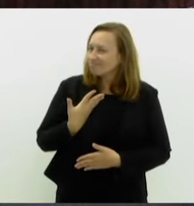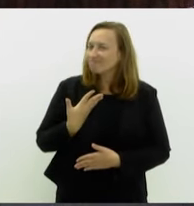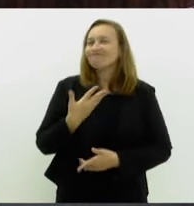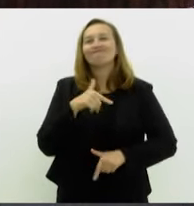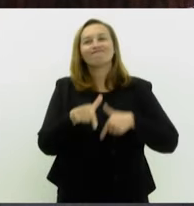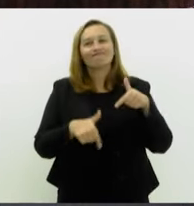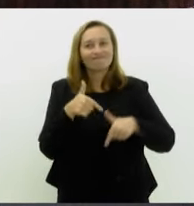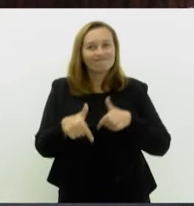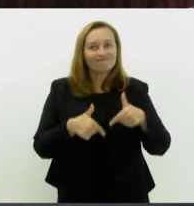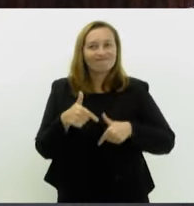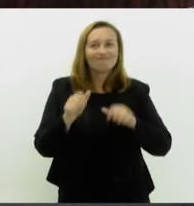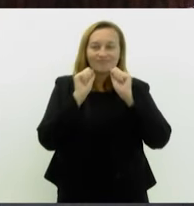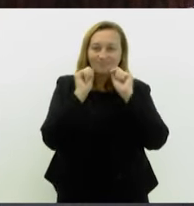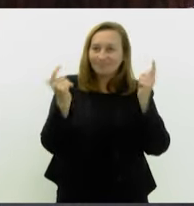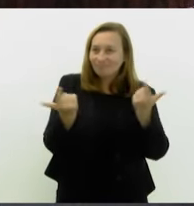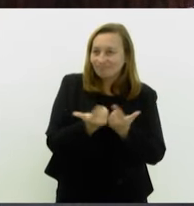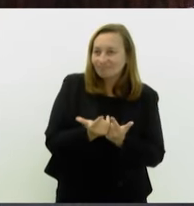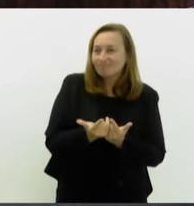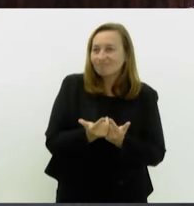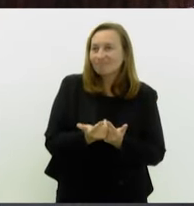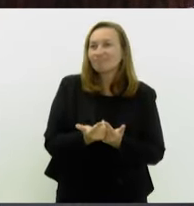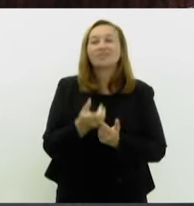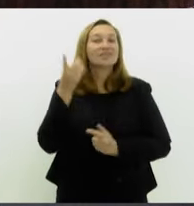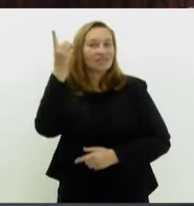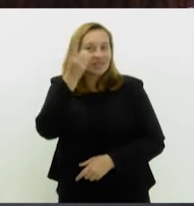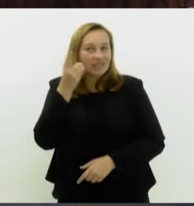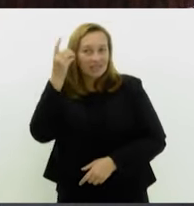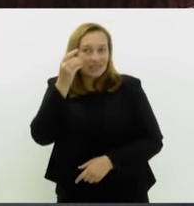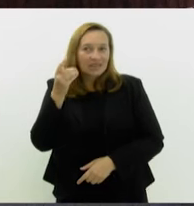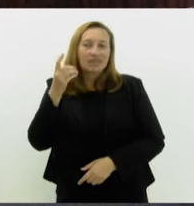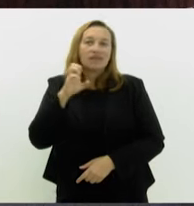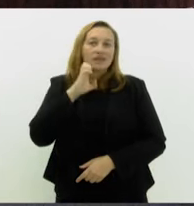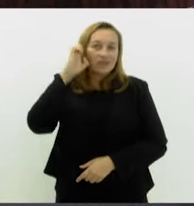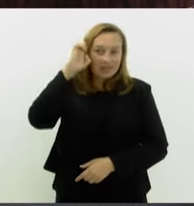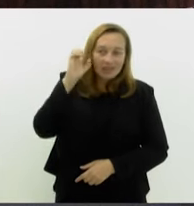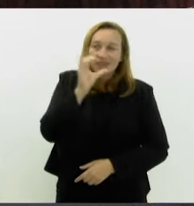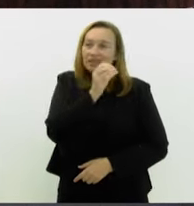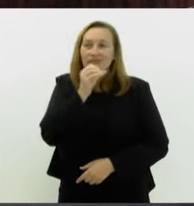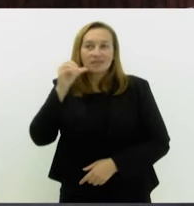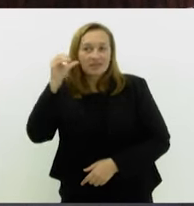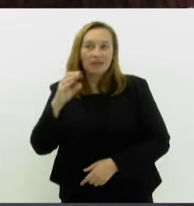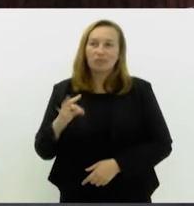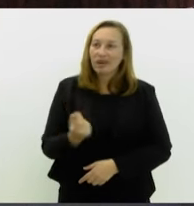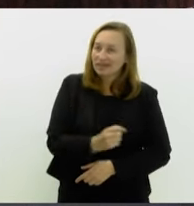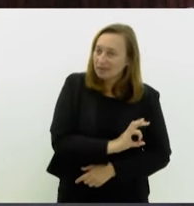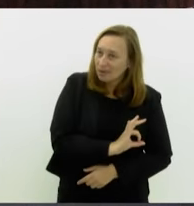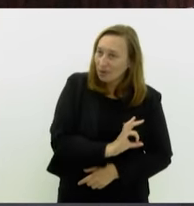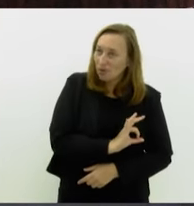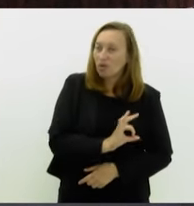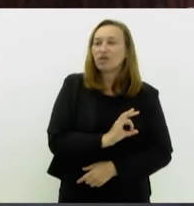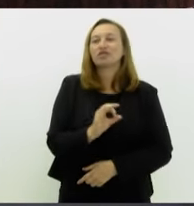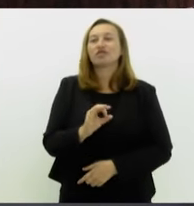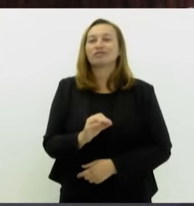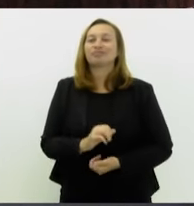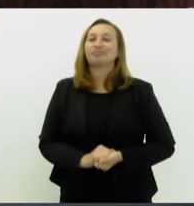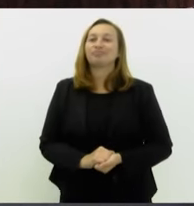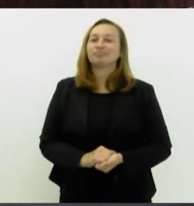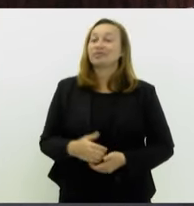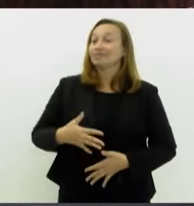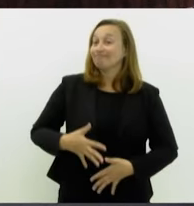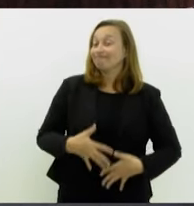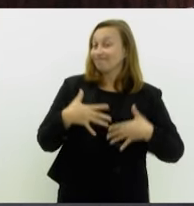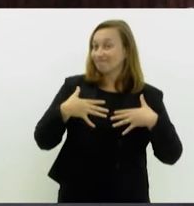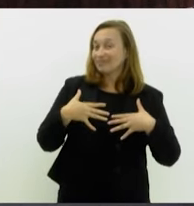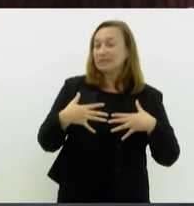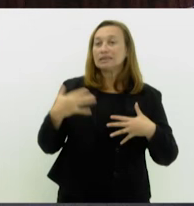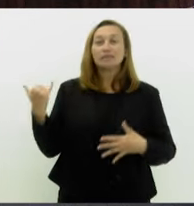trabalho aqui na Assembleia Legislativa deputada Élica takimoto deputada Marta Rocha um prazer eh